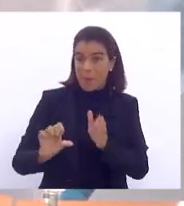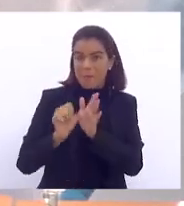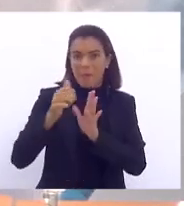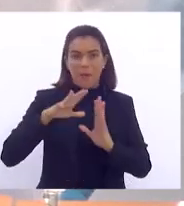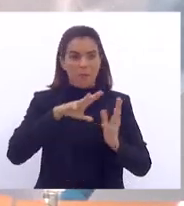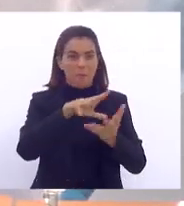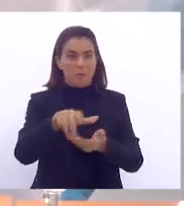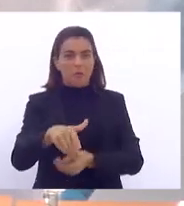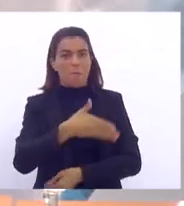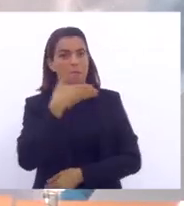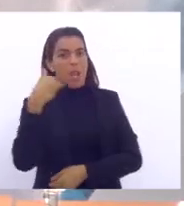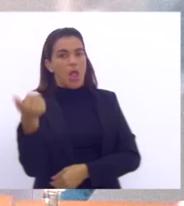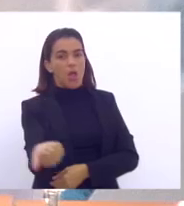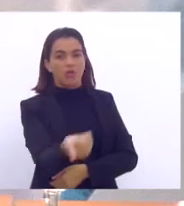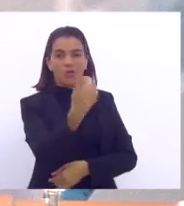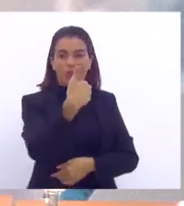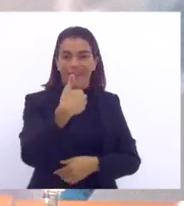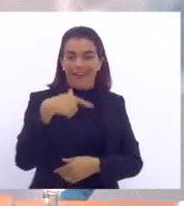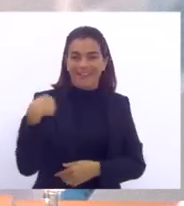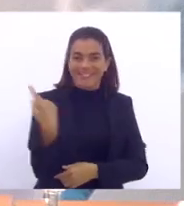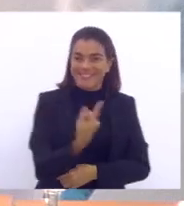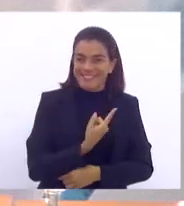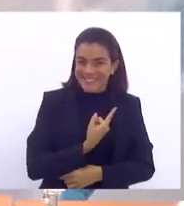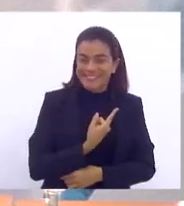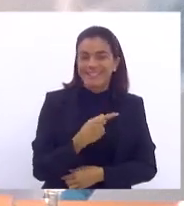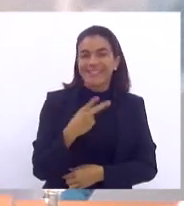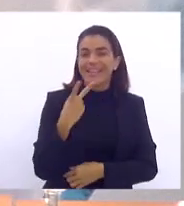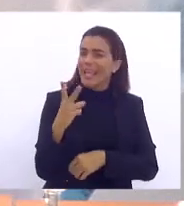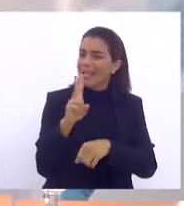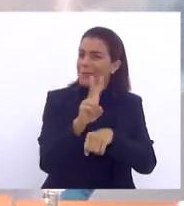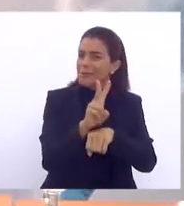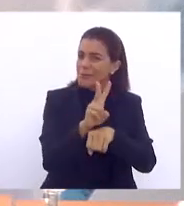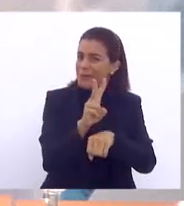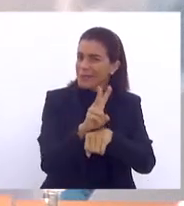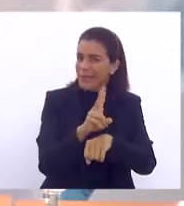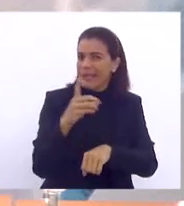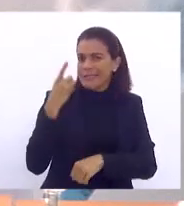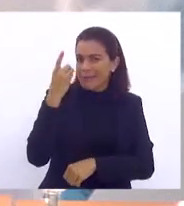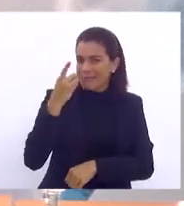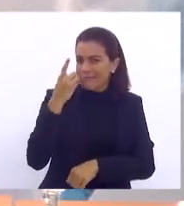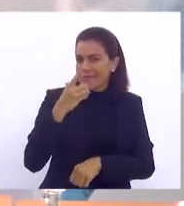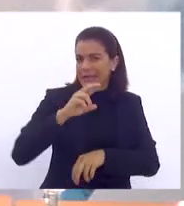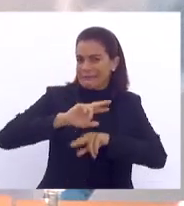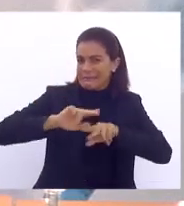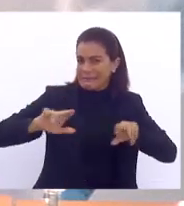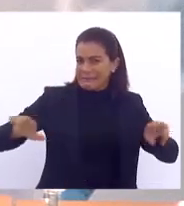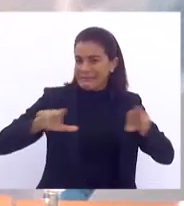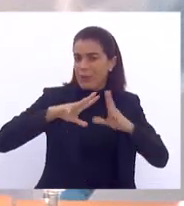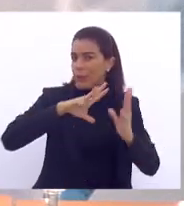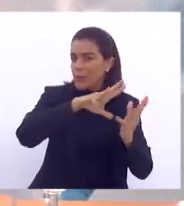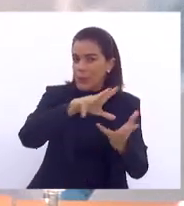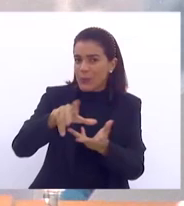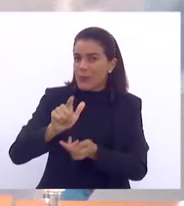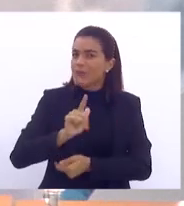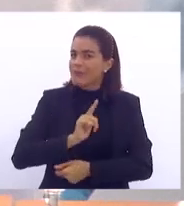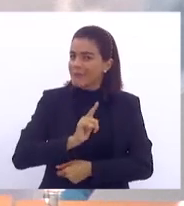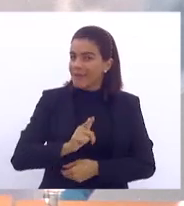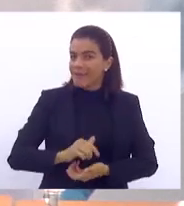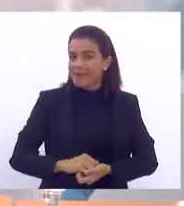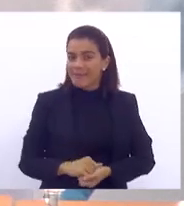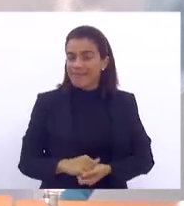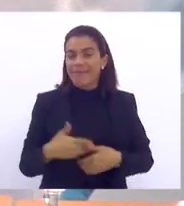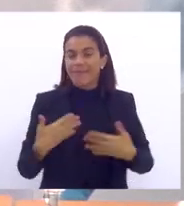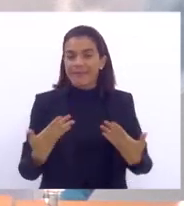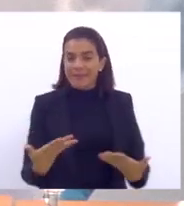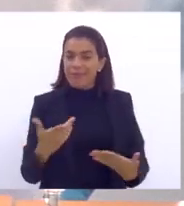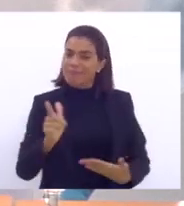melhor do que a gente prova disso que se tem imunidade nos grandes países do mundo afora Então eu acho que gozar